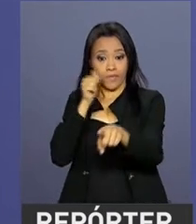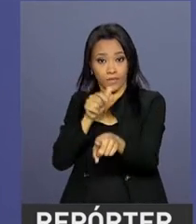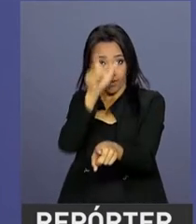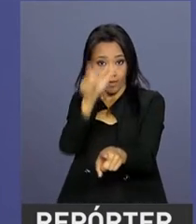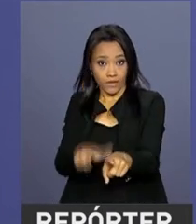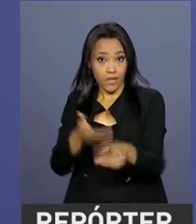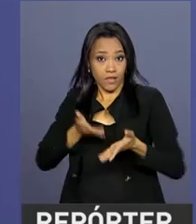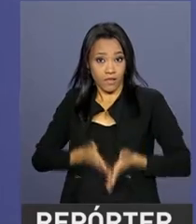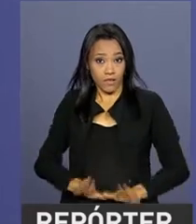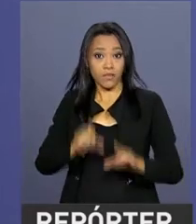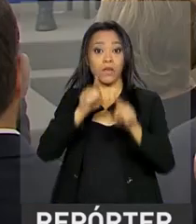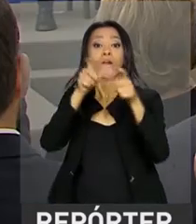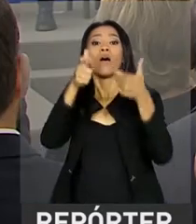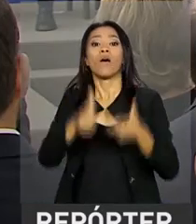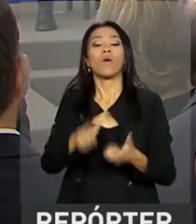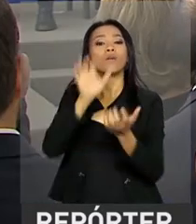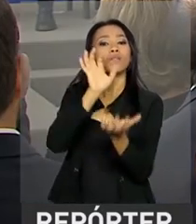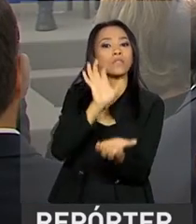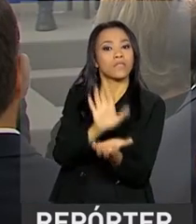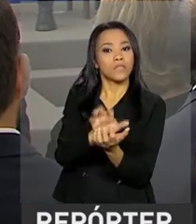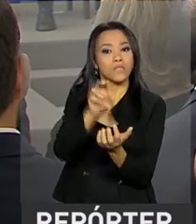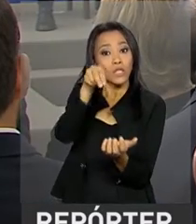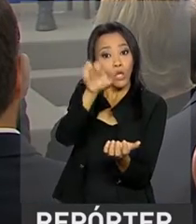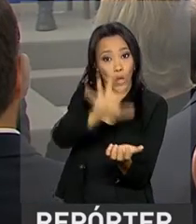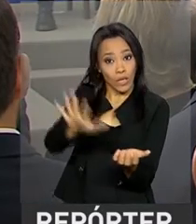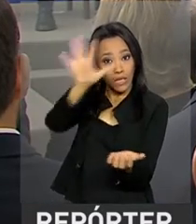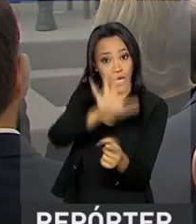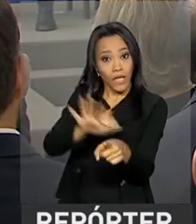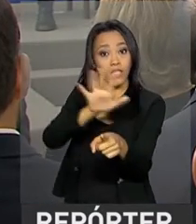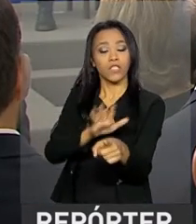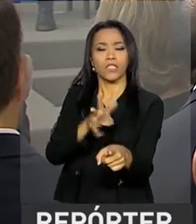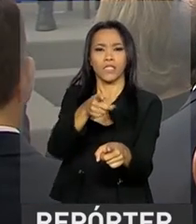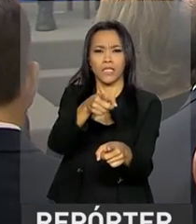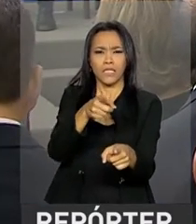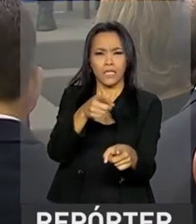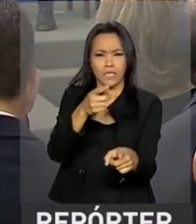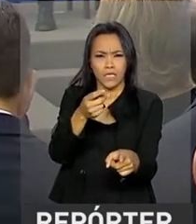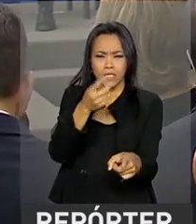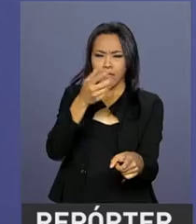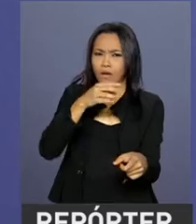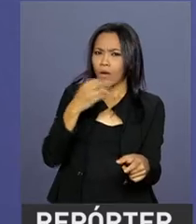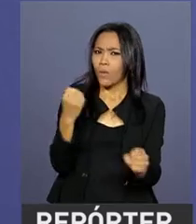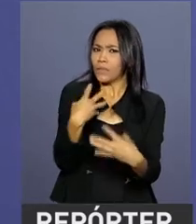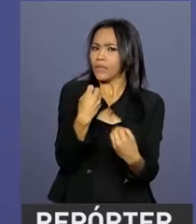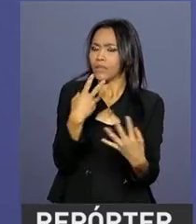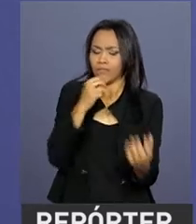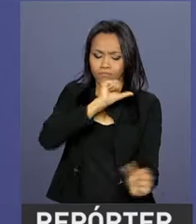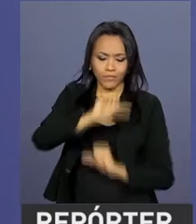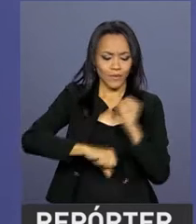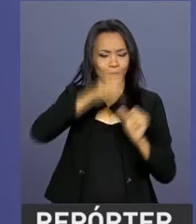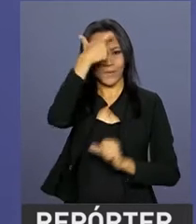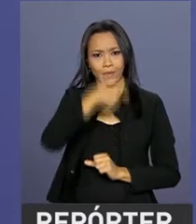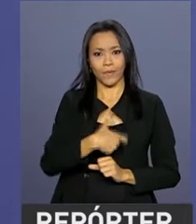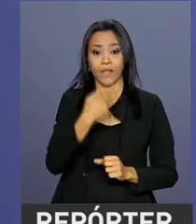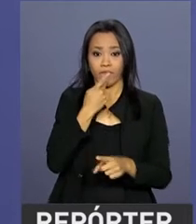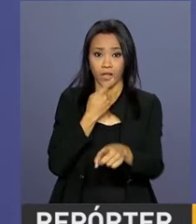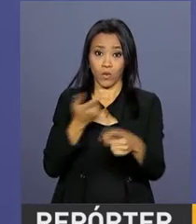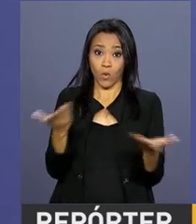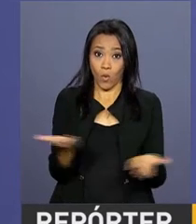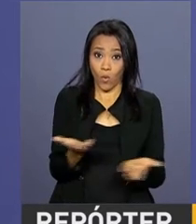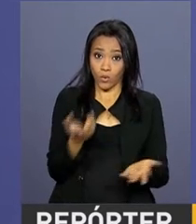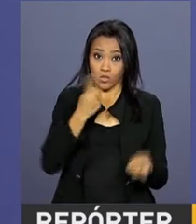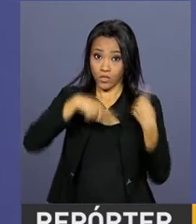Laurentino, nascida no Nordeste, investir em educação transformou sua realidade. O sucesso da minha vida hoje se